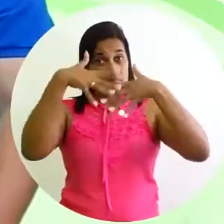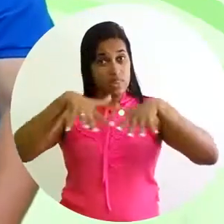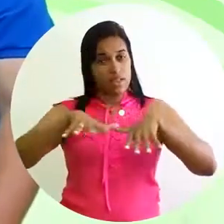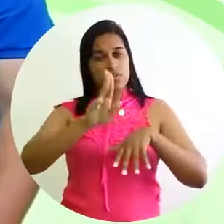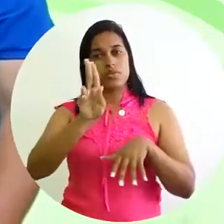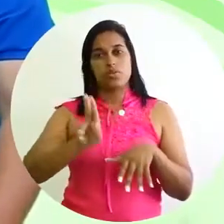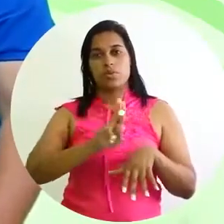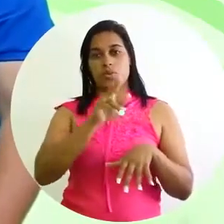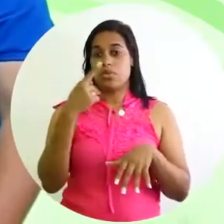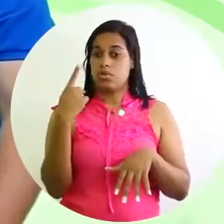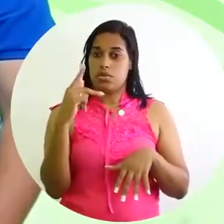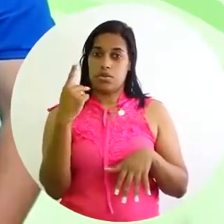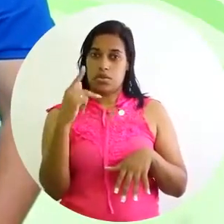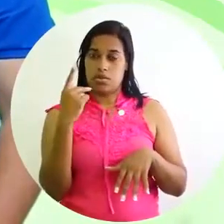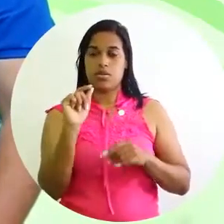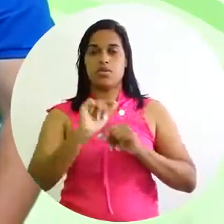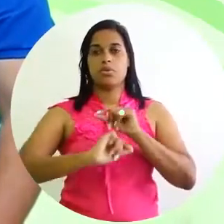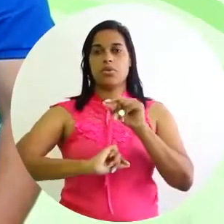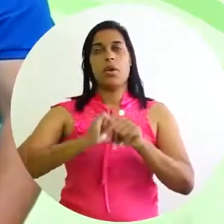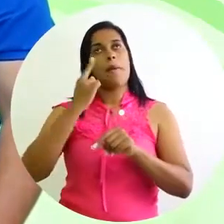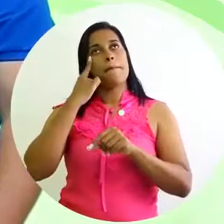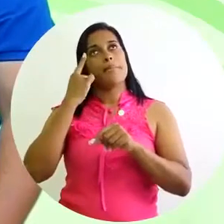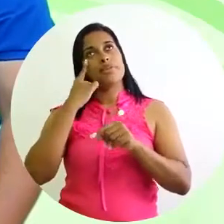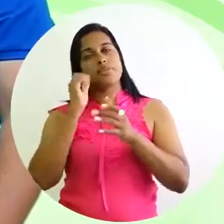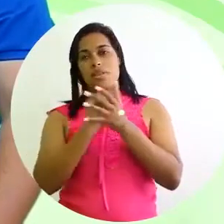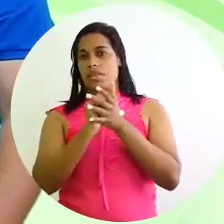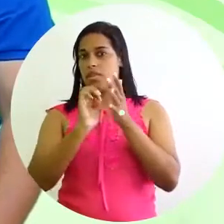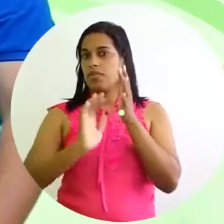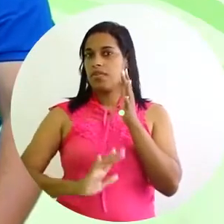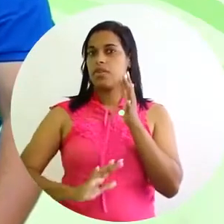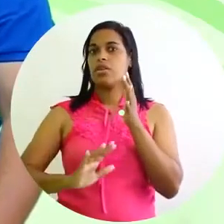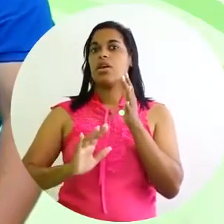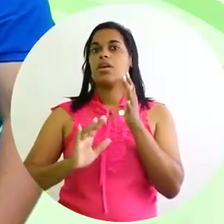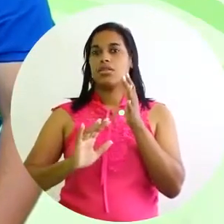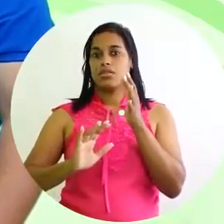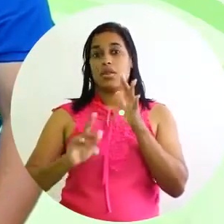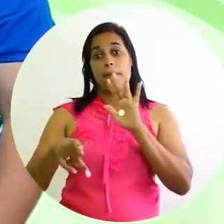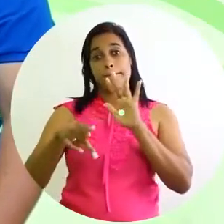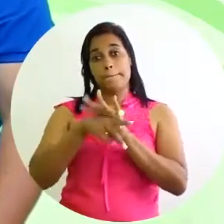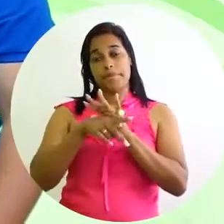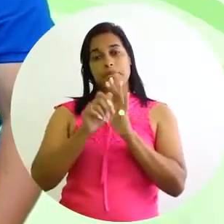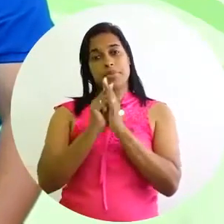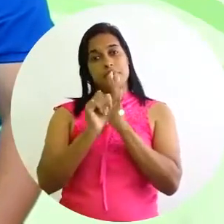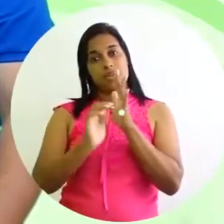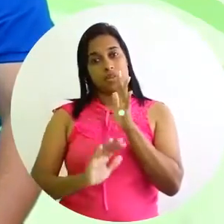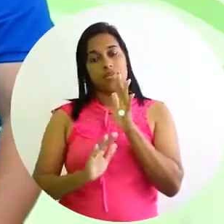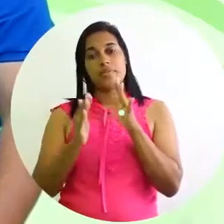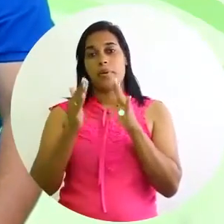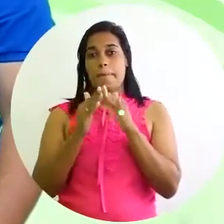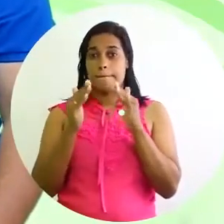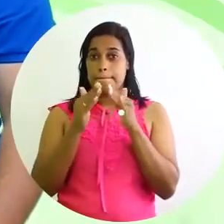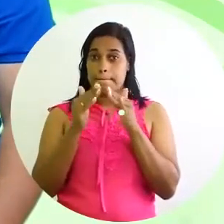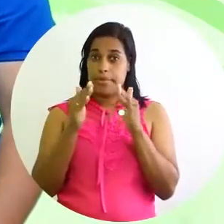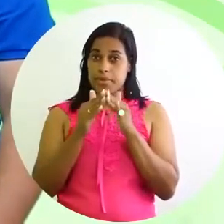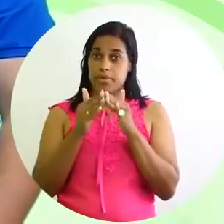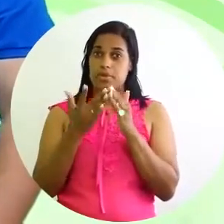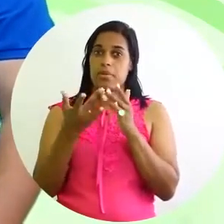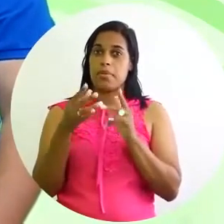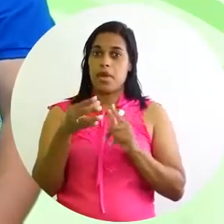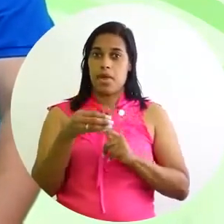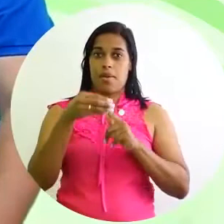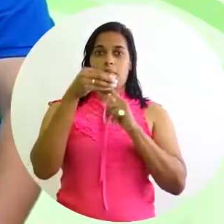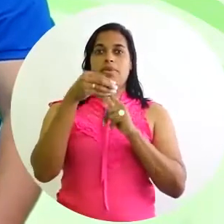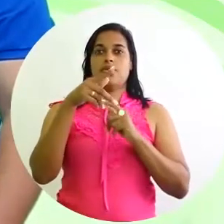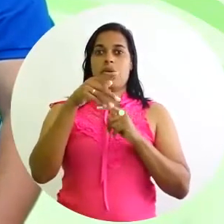natural o professor se utilizar disso para pensar atividades ou propor suas próprias atividades, pedir para um grupo, ao invés